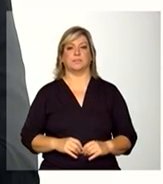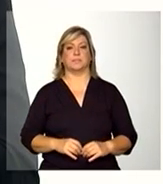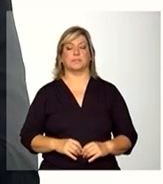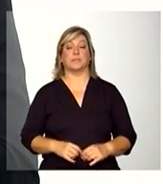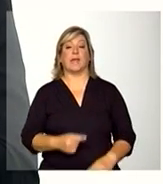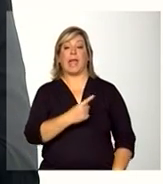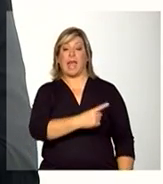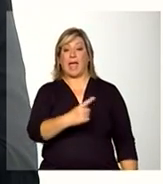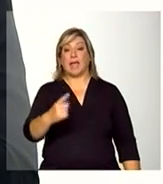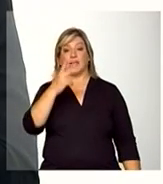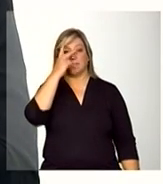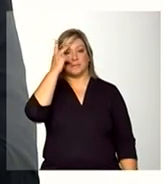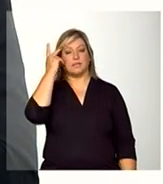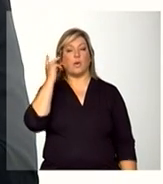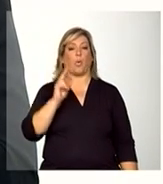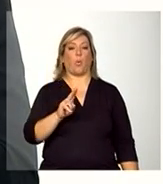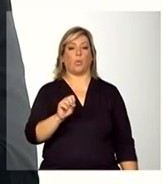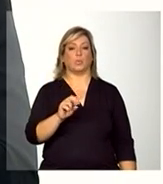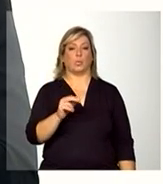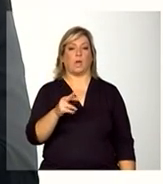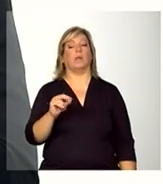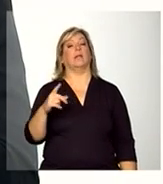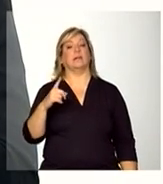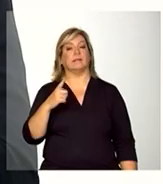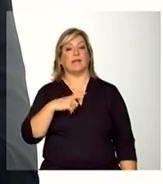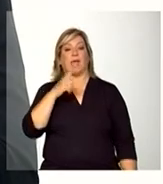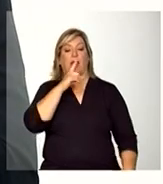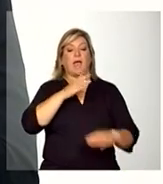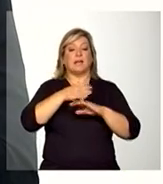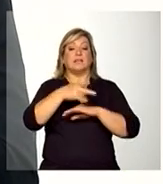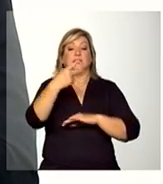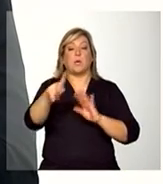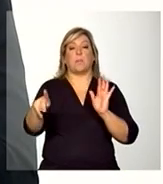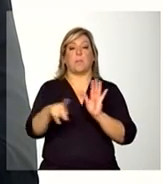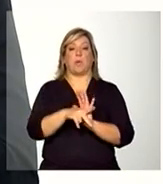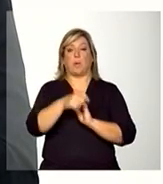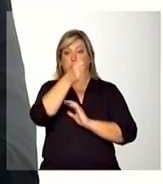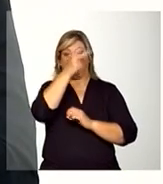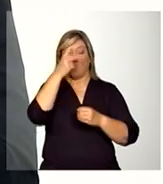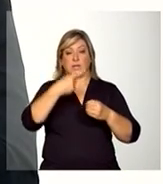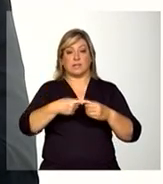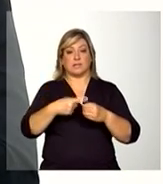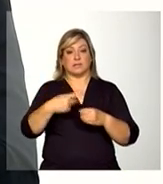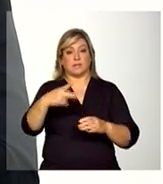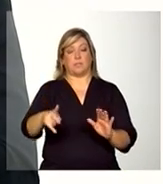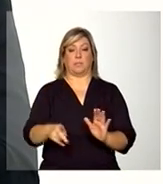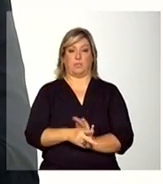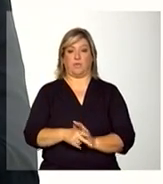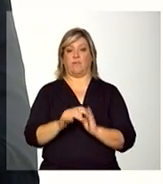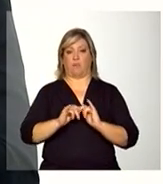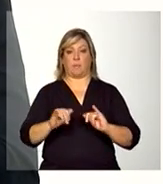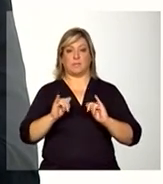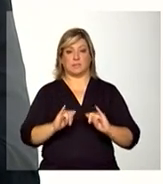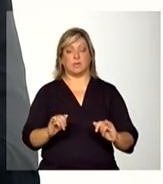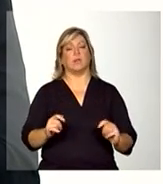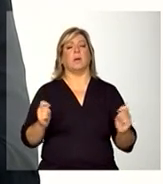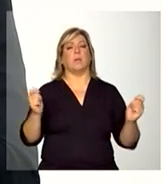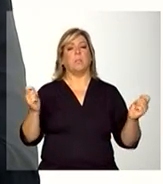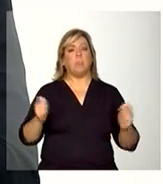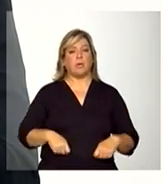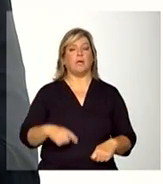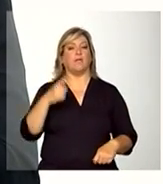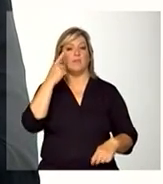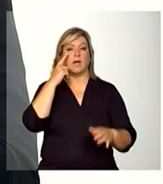usuário possui acesso ao seu município ele só vai conseguir editar dados do seu município é possível fazer uma